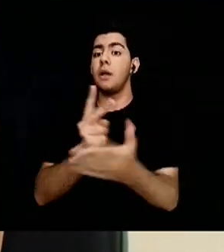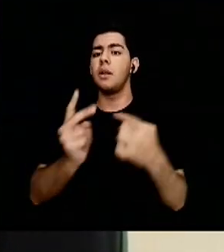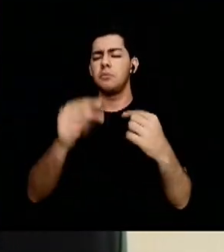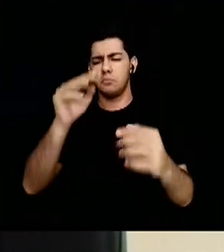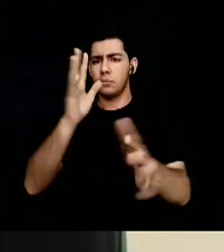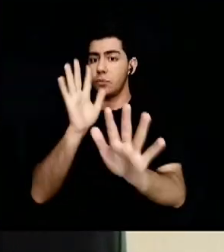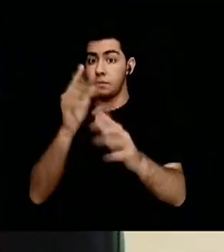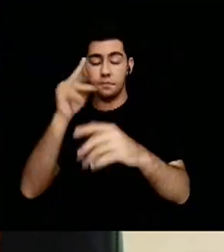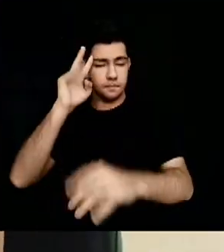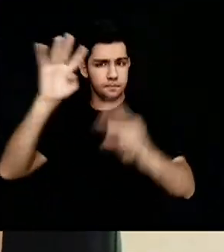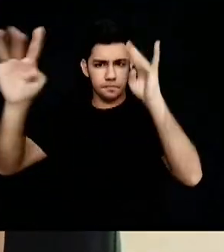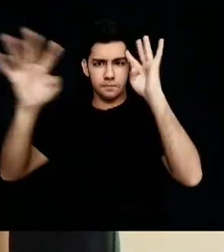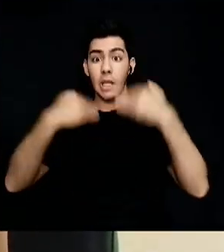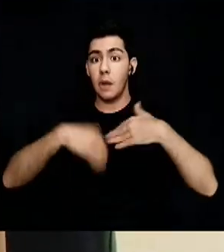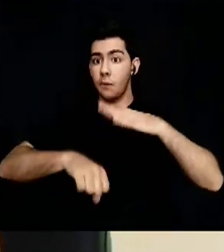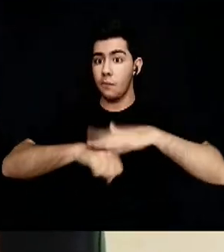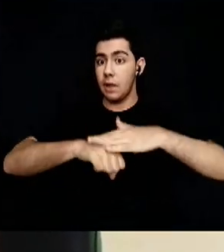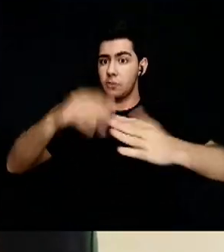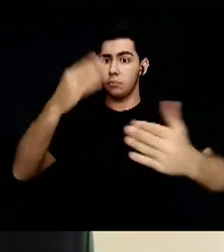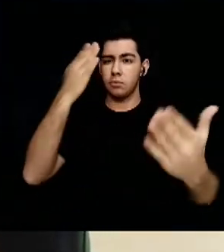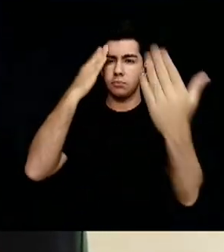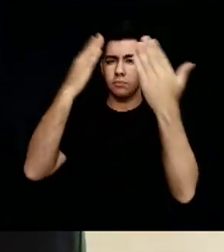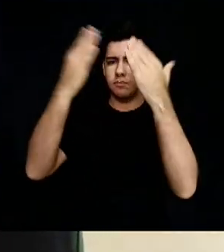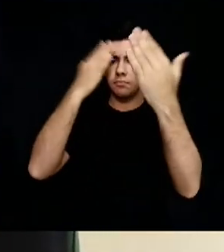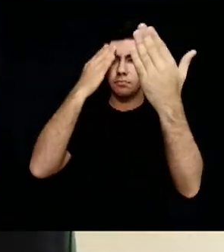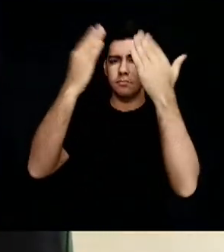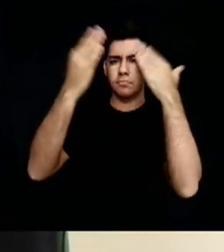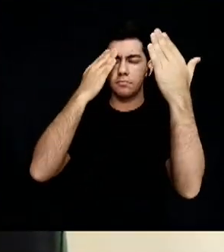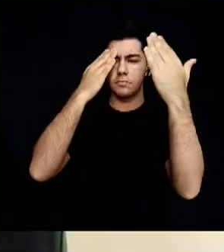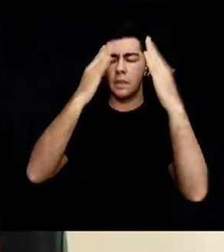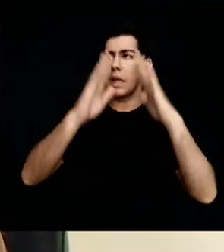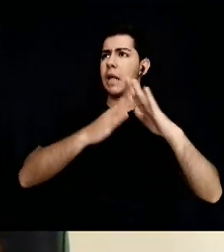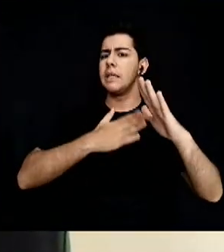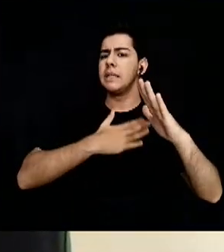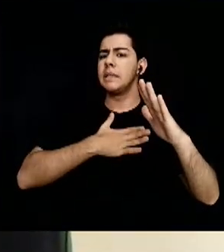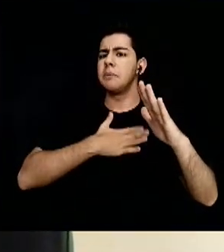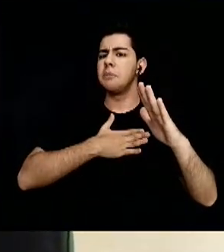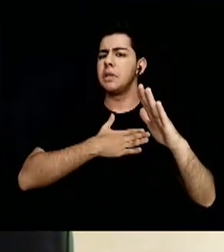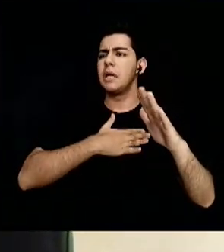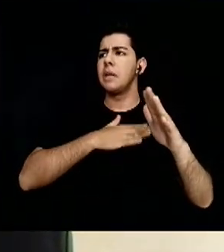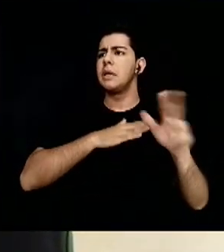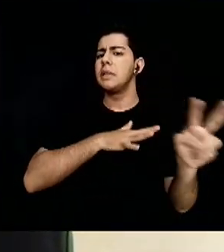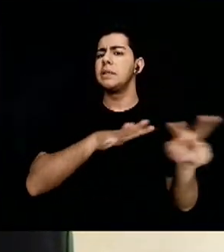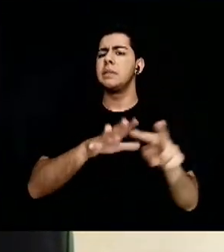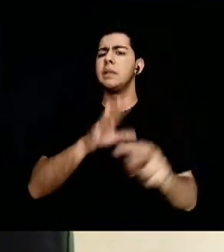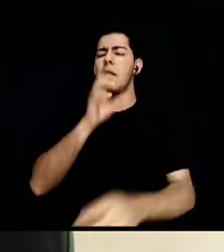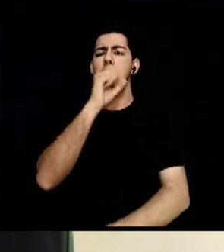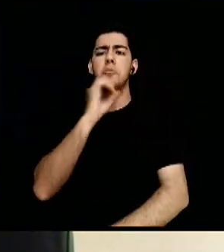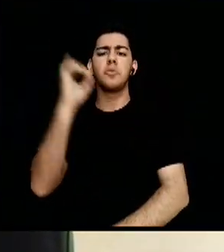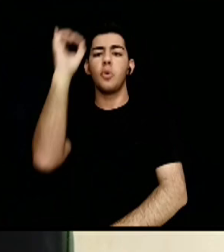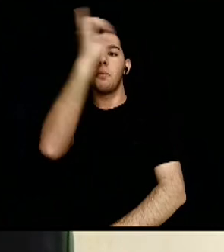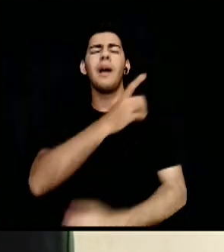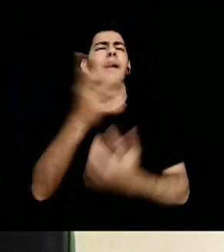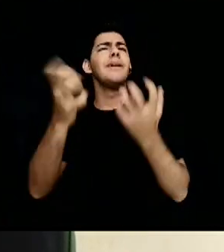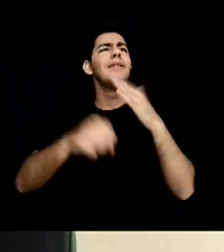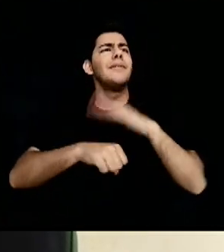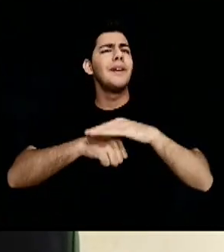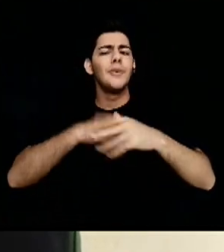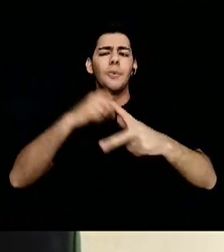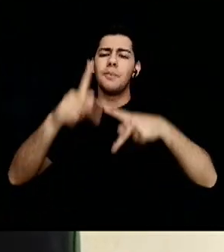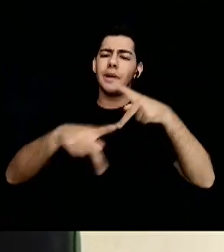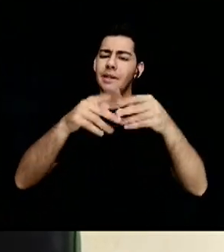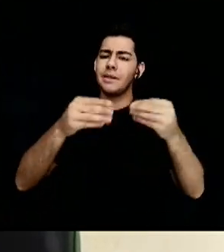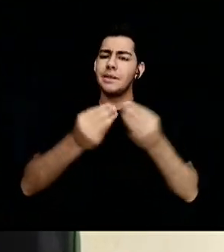terapia. E aí eu tô lá na minha casa no final de semana e falo, eu queria tanto fazer um presente para aquela amiga